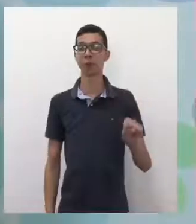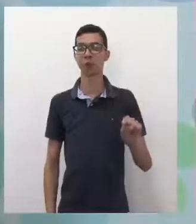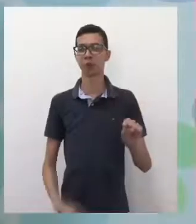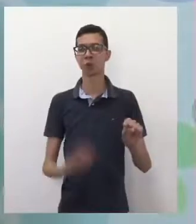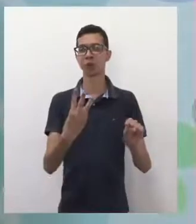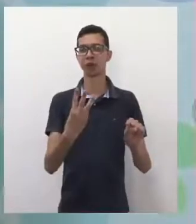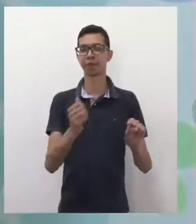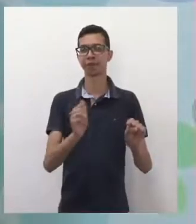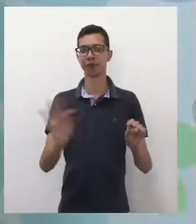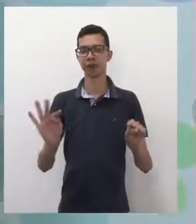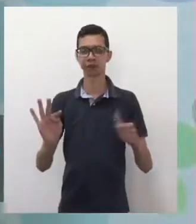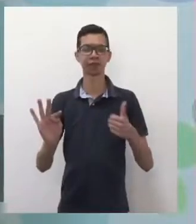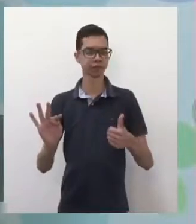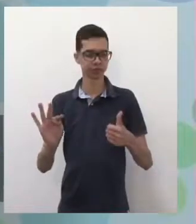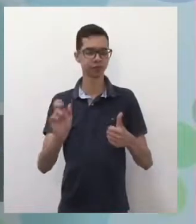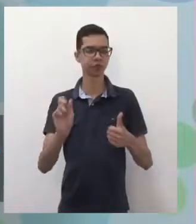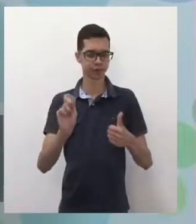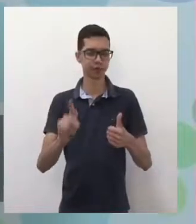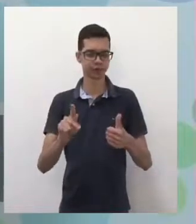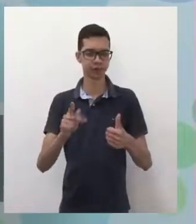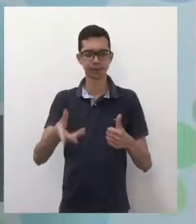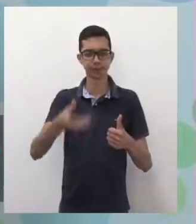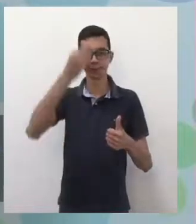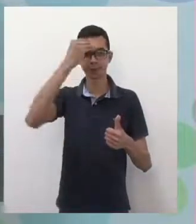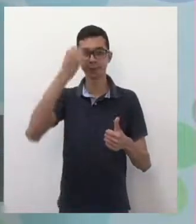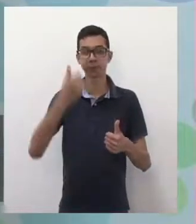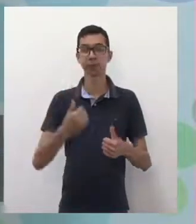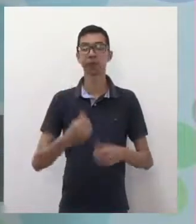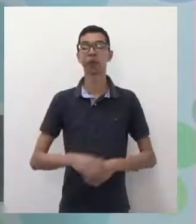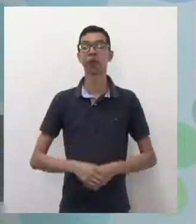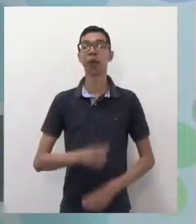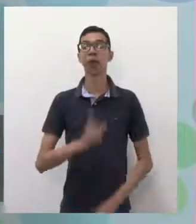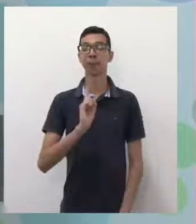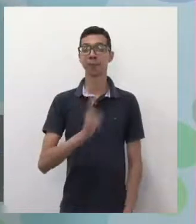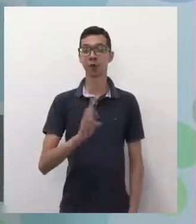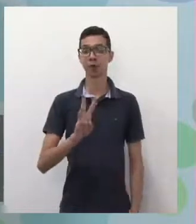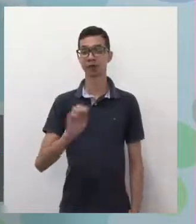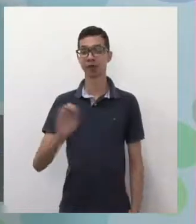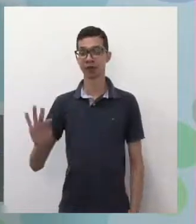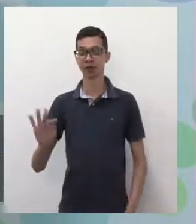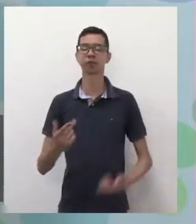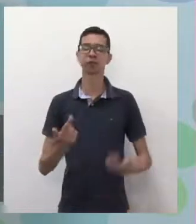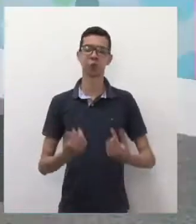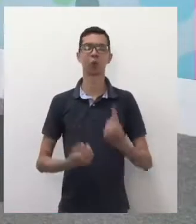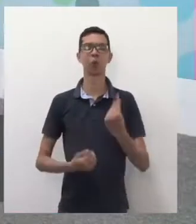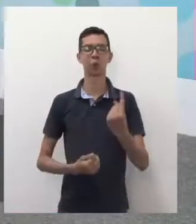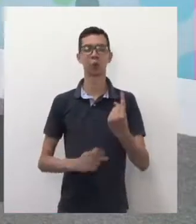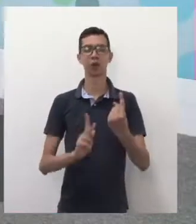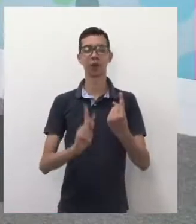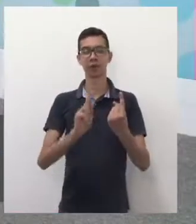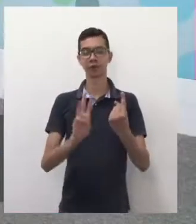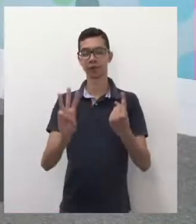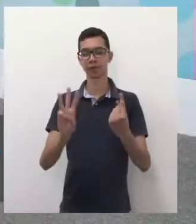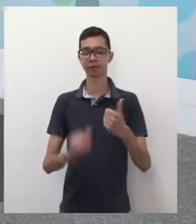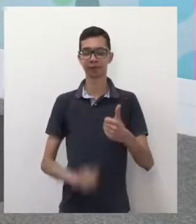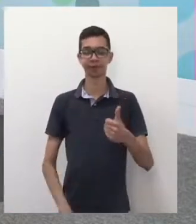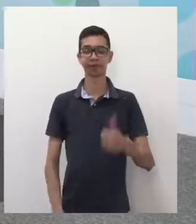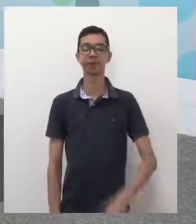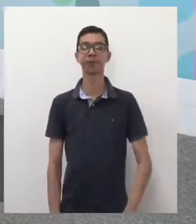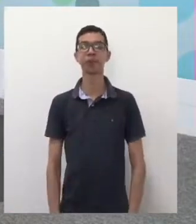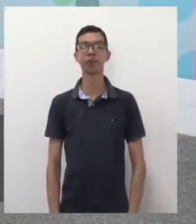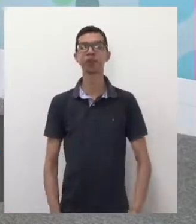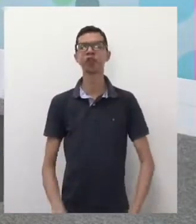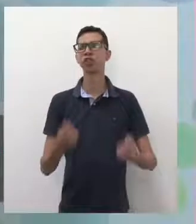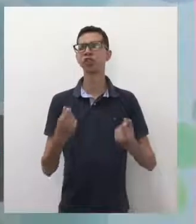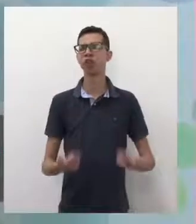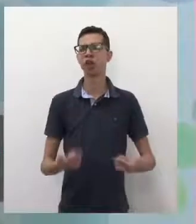watts. Tudo bem? 1.000 watts, 1 kW. Esse eu acho o aspecto mais chatinho que tem nessa